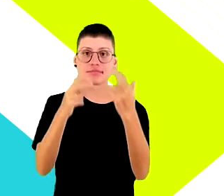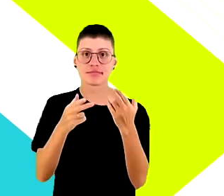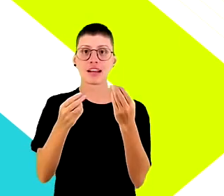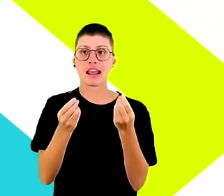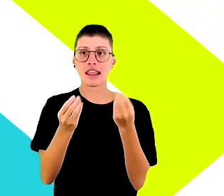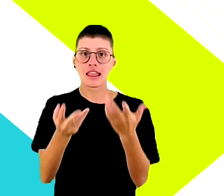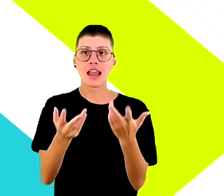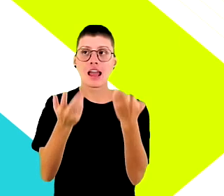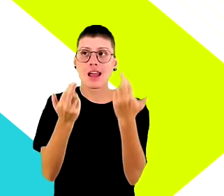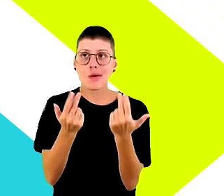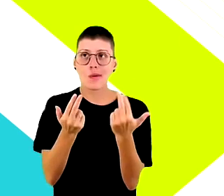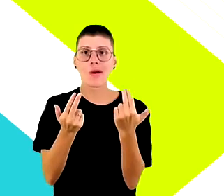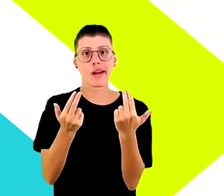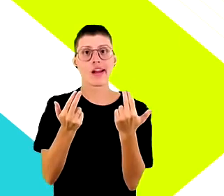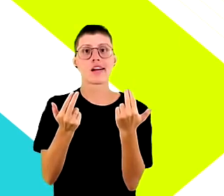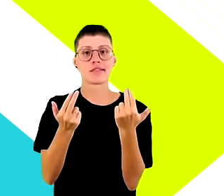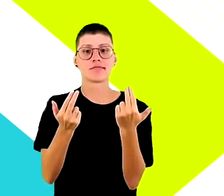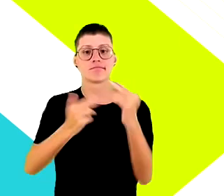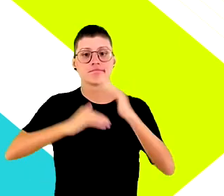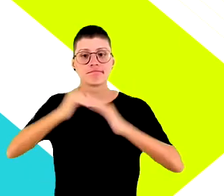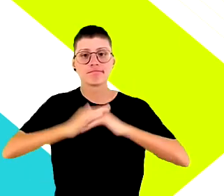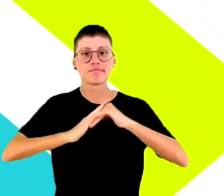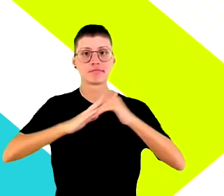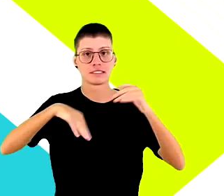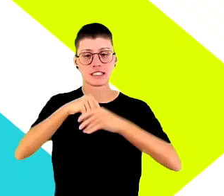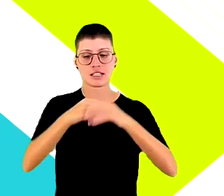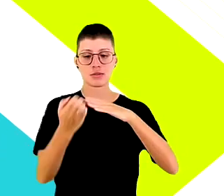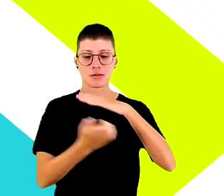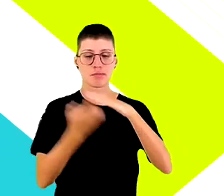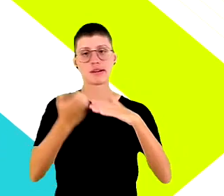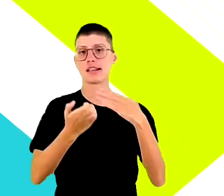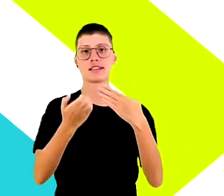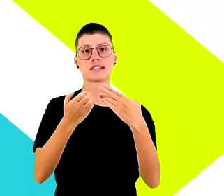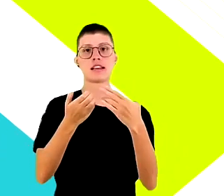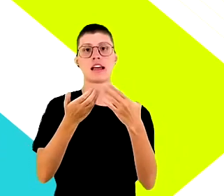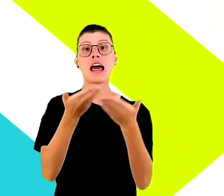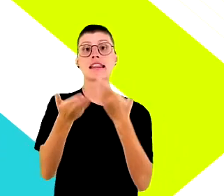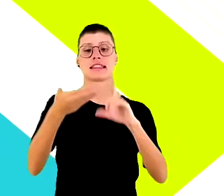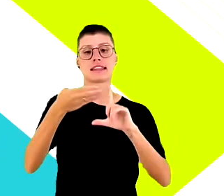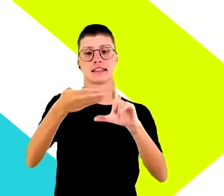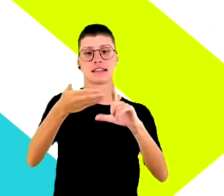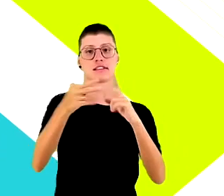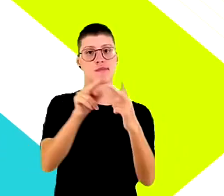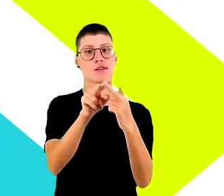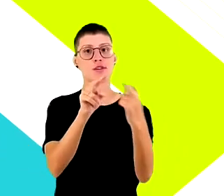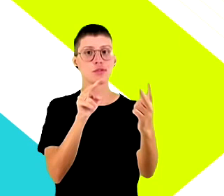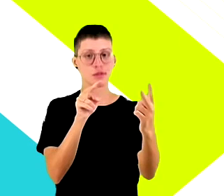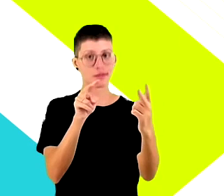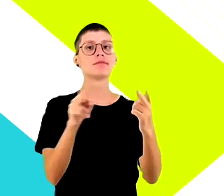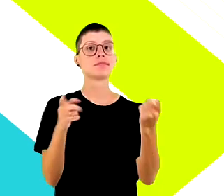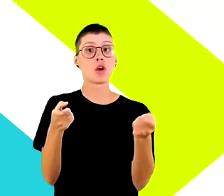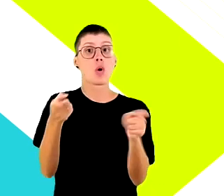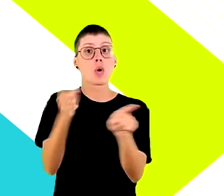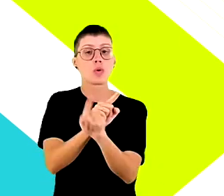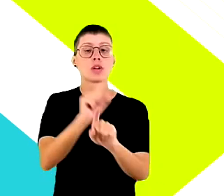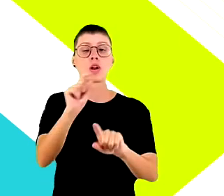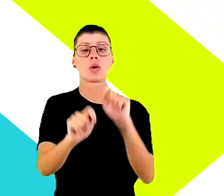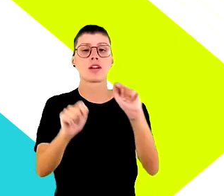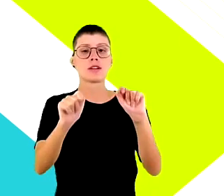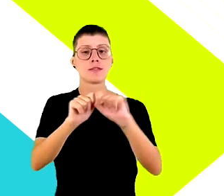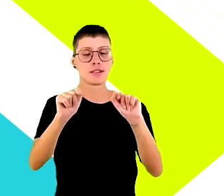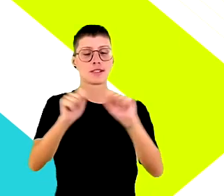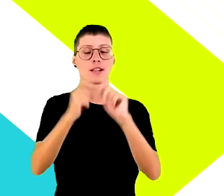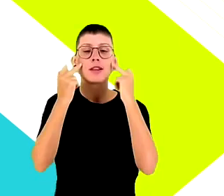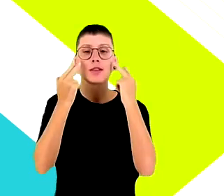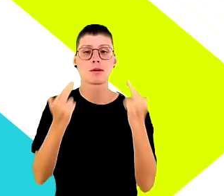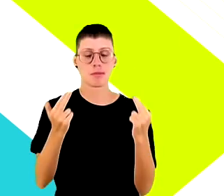tendo mão de obra dentro das empresas, telemedicina e por aí vai. Então, a gente fez um caminho ao contrário do que normalmente as empresas fazem,